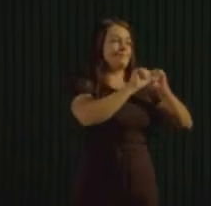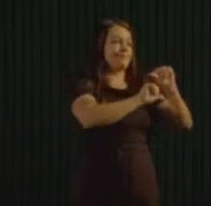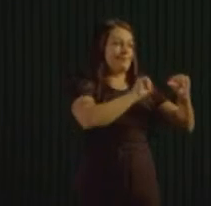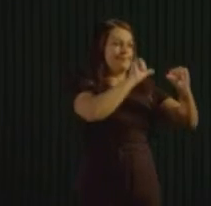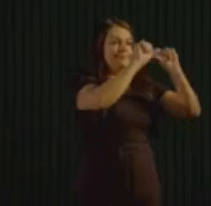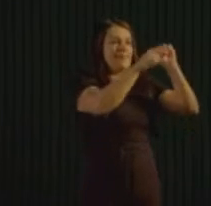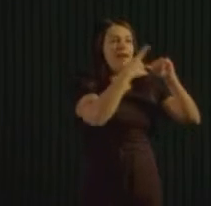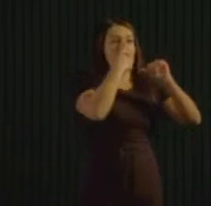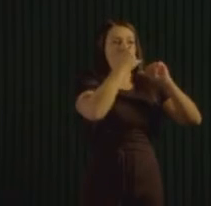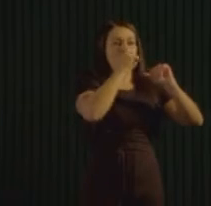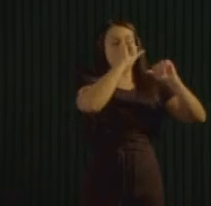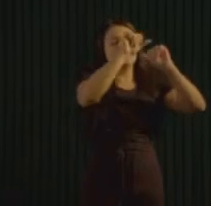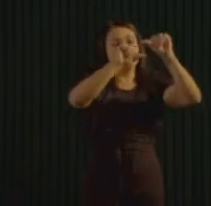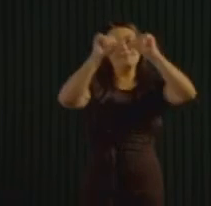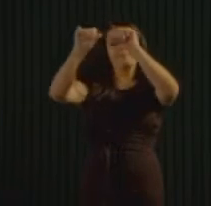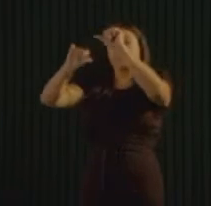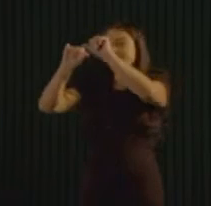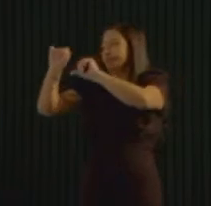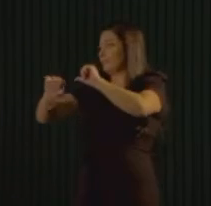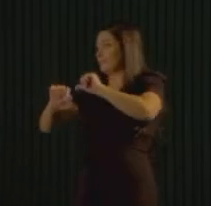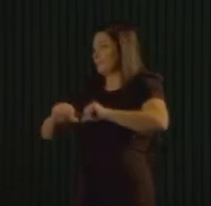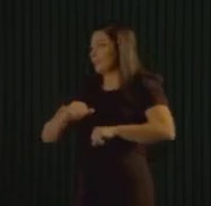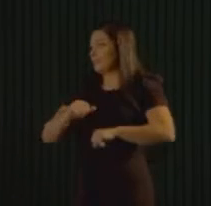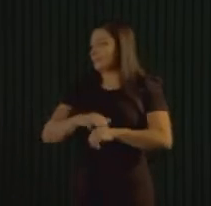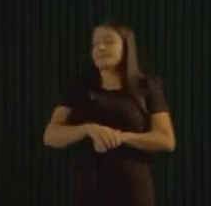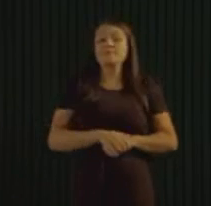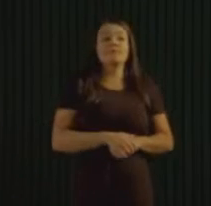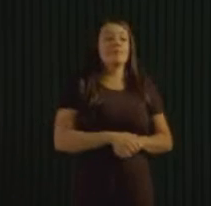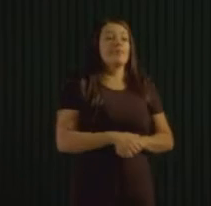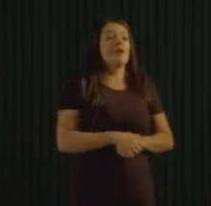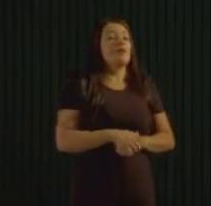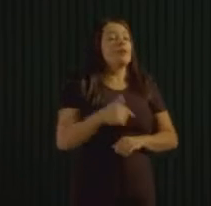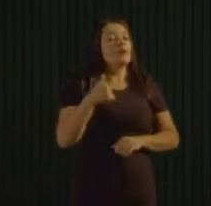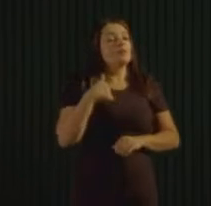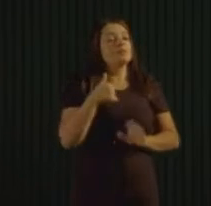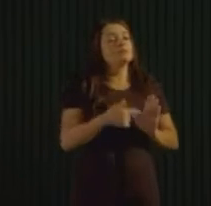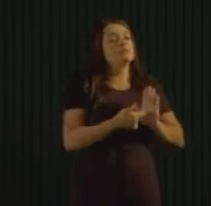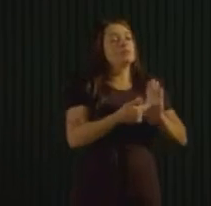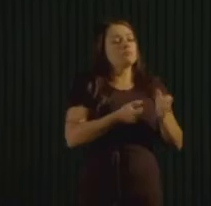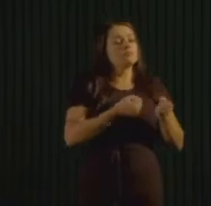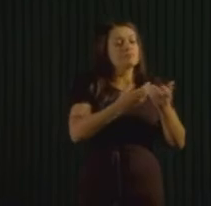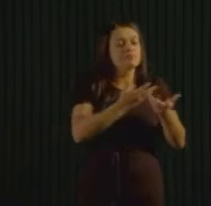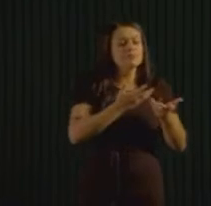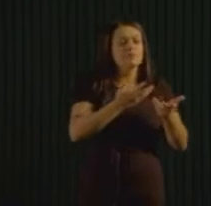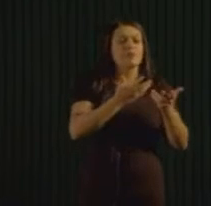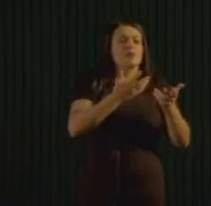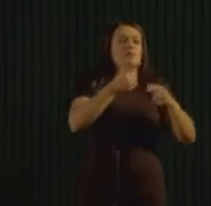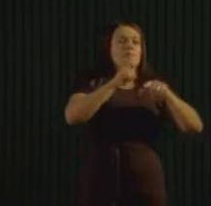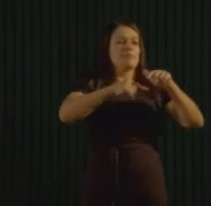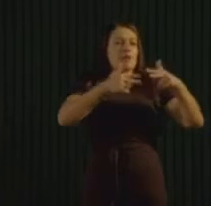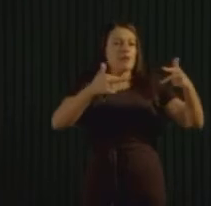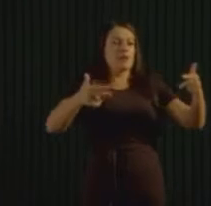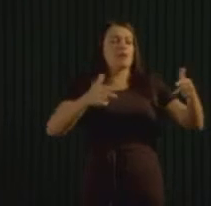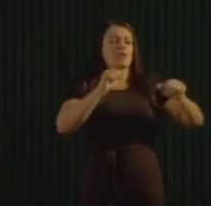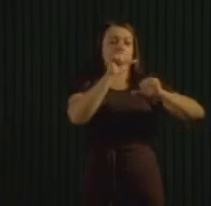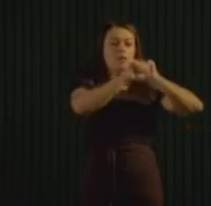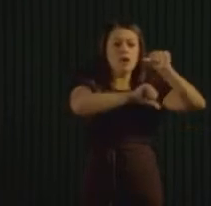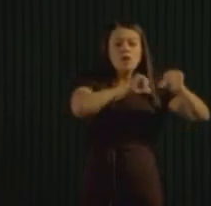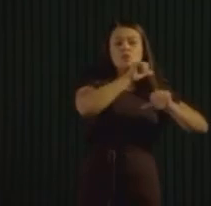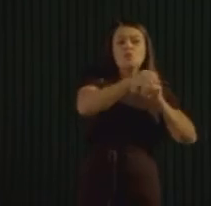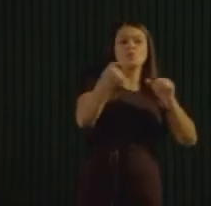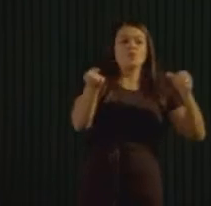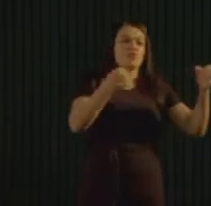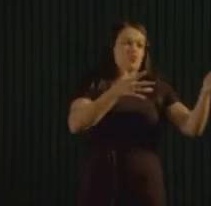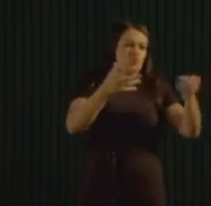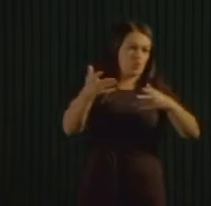a limpeza, que regenera o ambiente, que você dá uma destinação do resíduo para a reciclagem, que permite esse material ser reintroduzido e